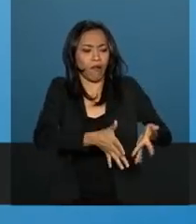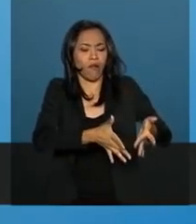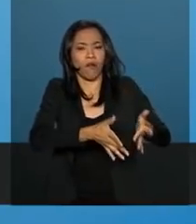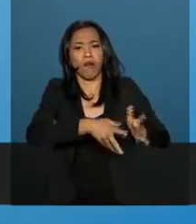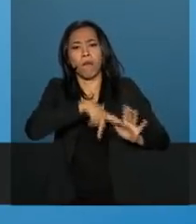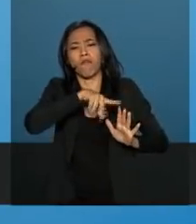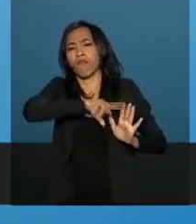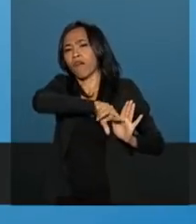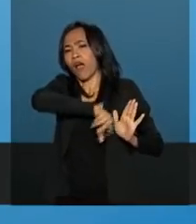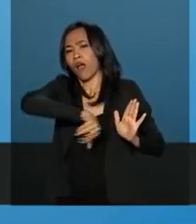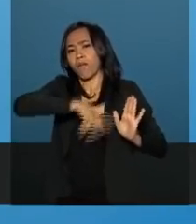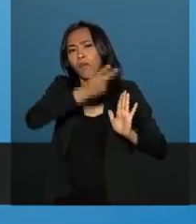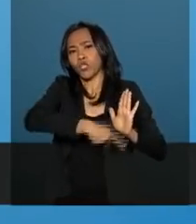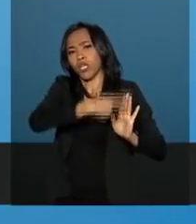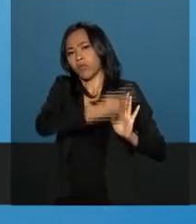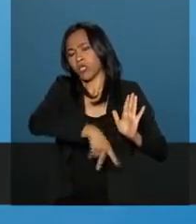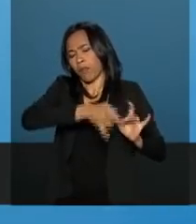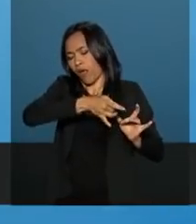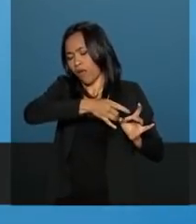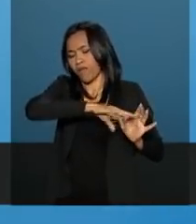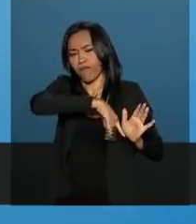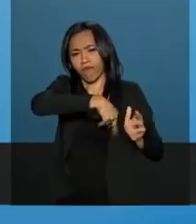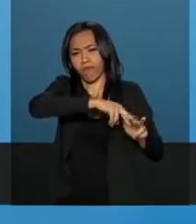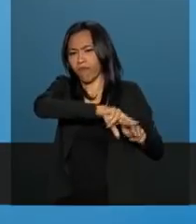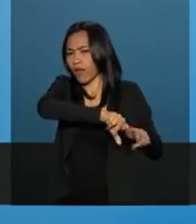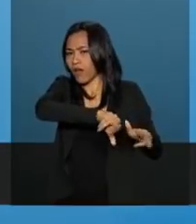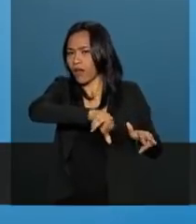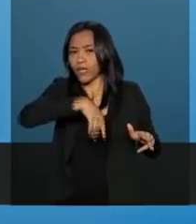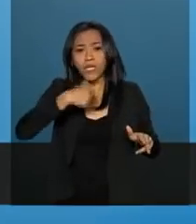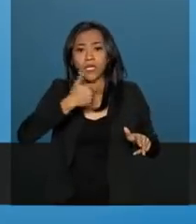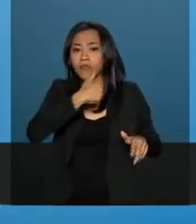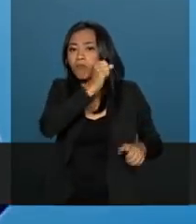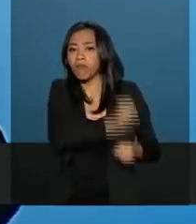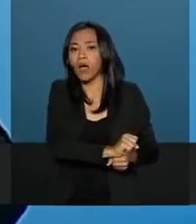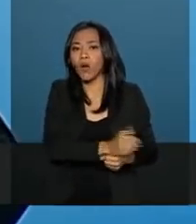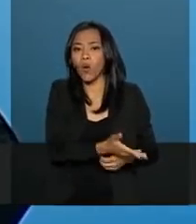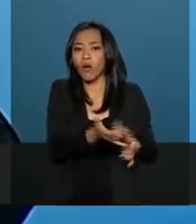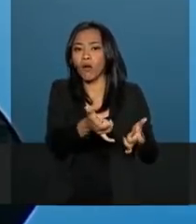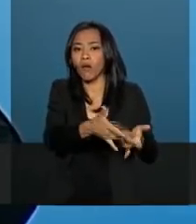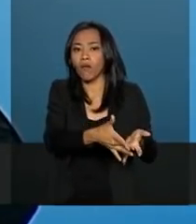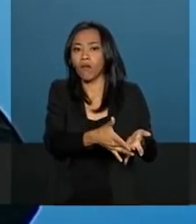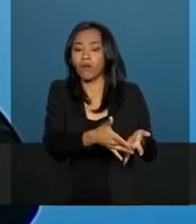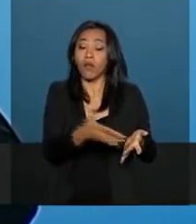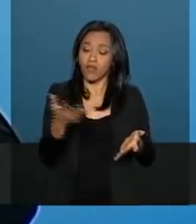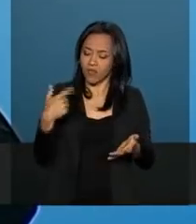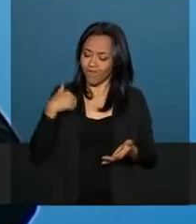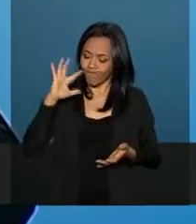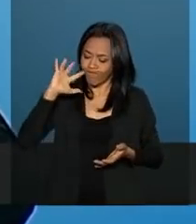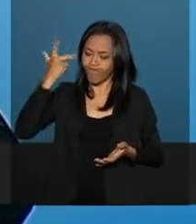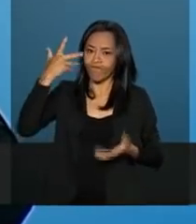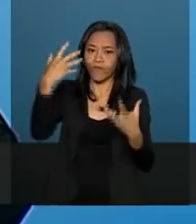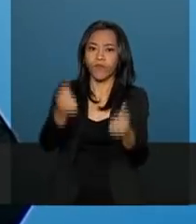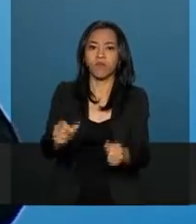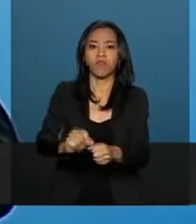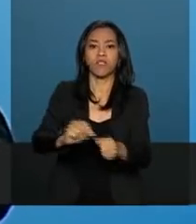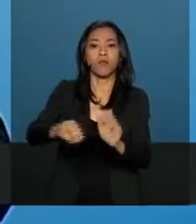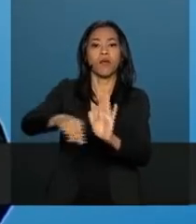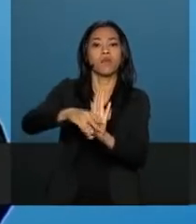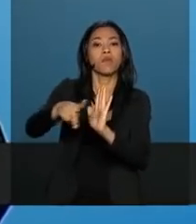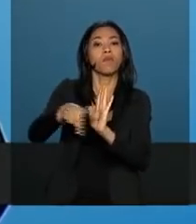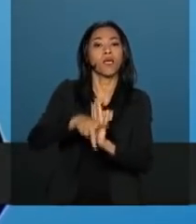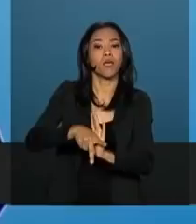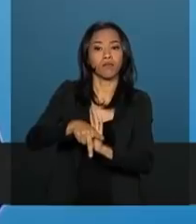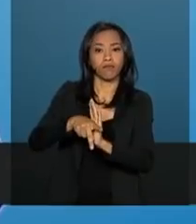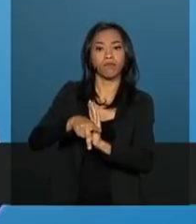e os projetos não tramitavam. Então disse eu, vamos fazer por medida provisória. Houve realmente